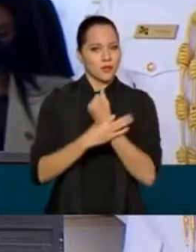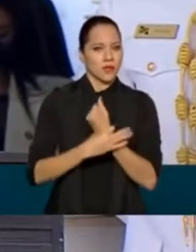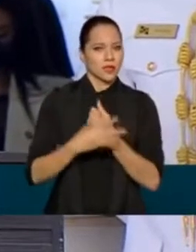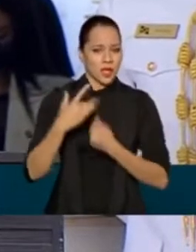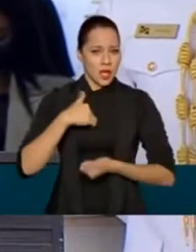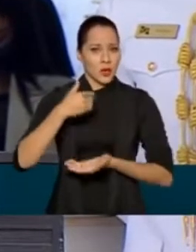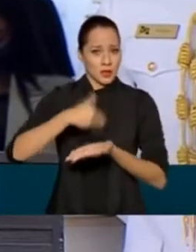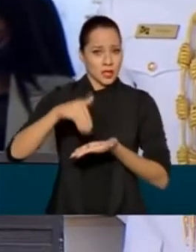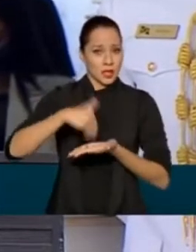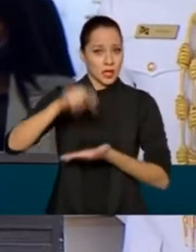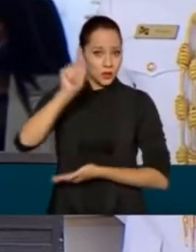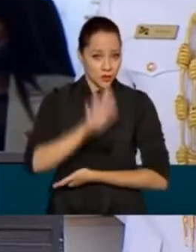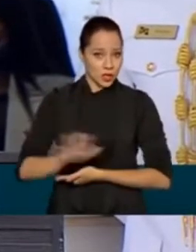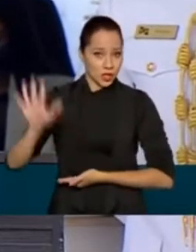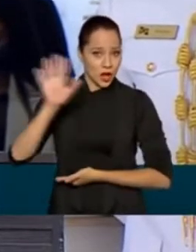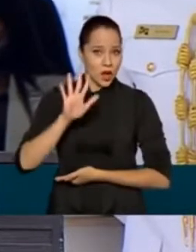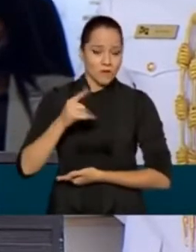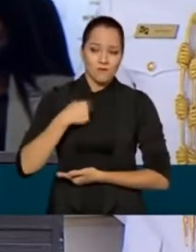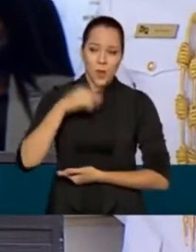de secretário-geral